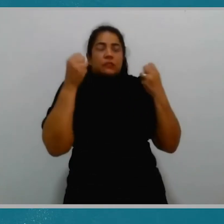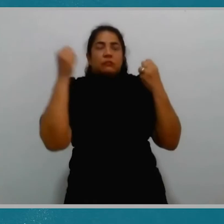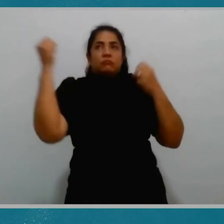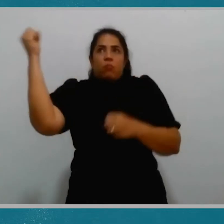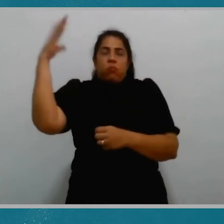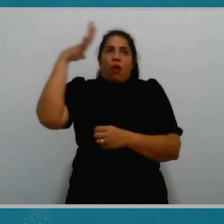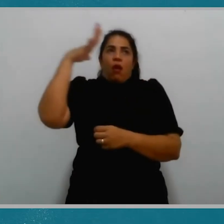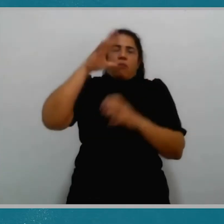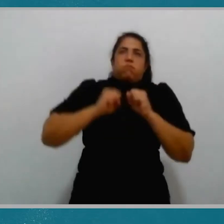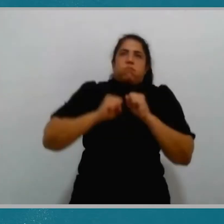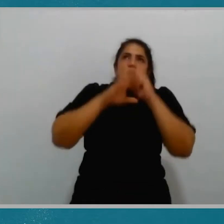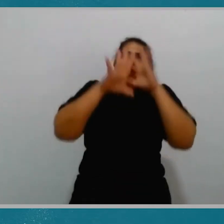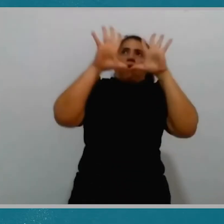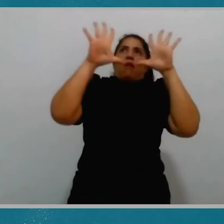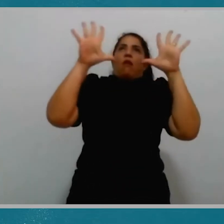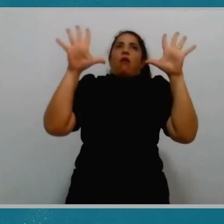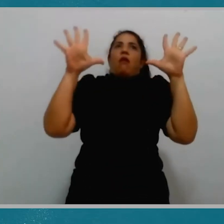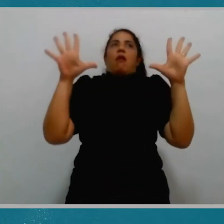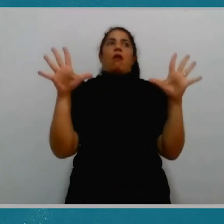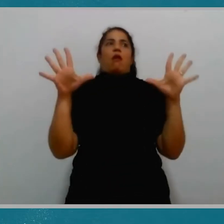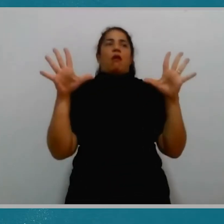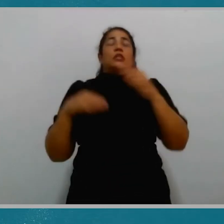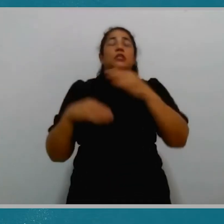viviam na região da sombra da morte,